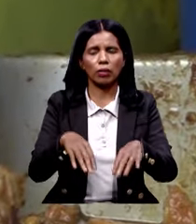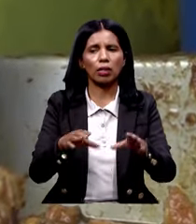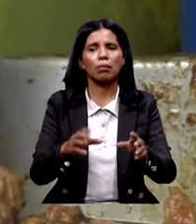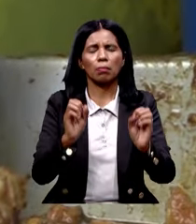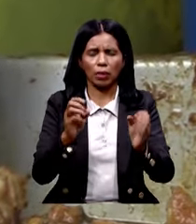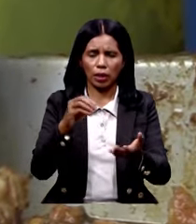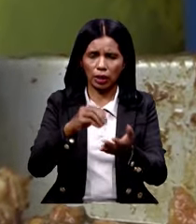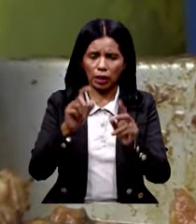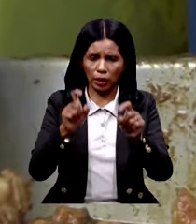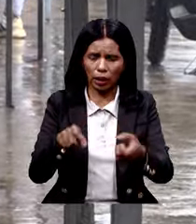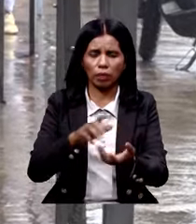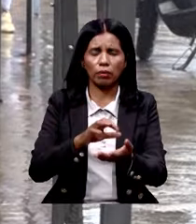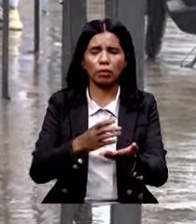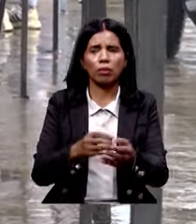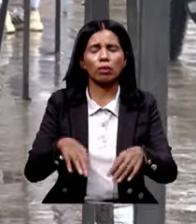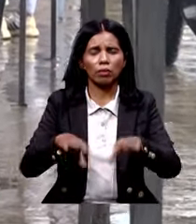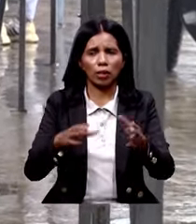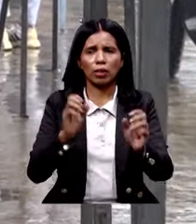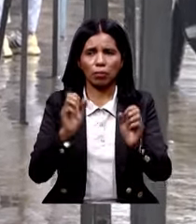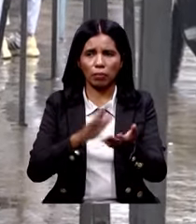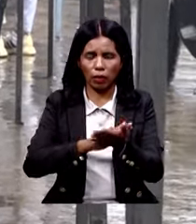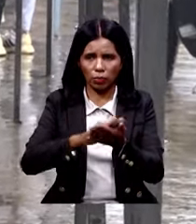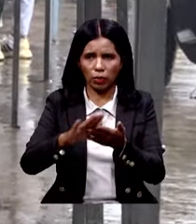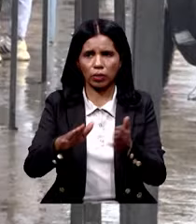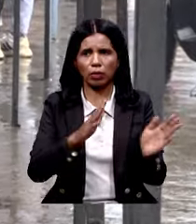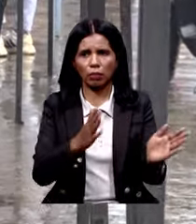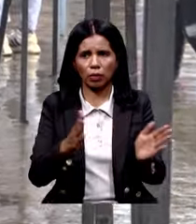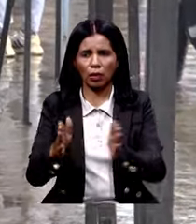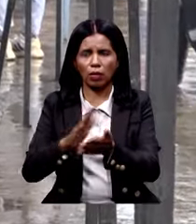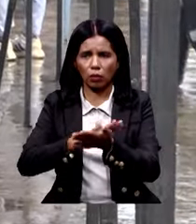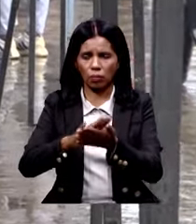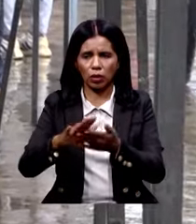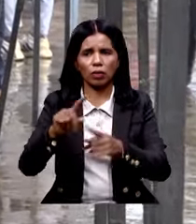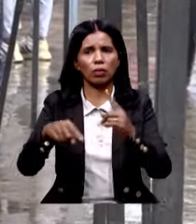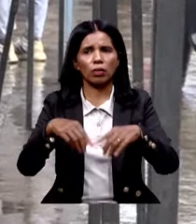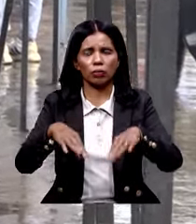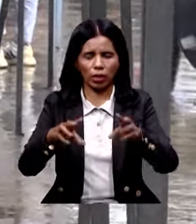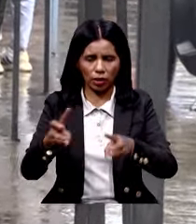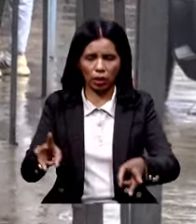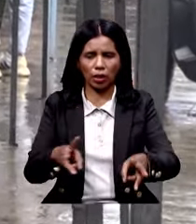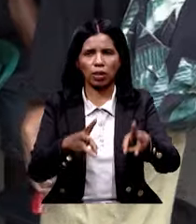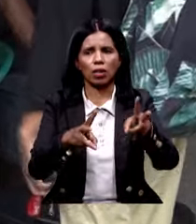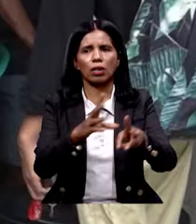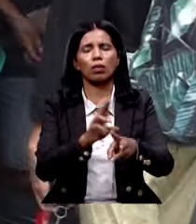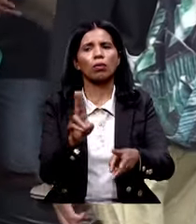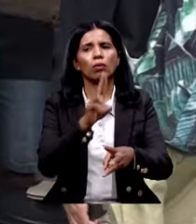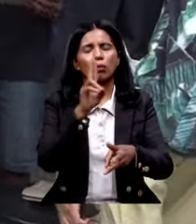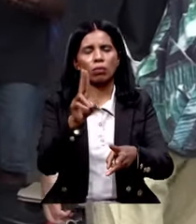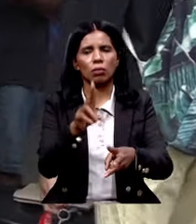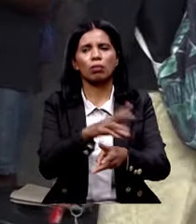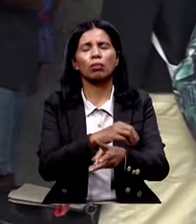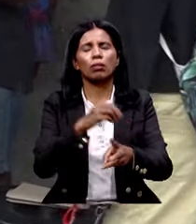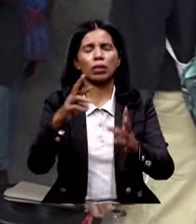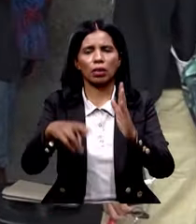ser mesmo que me fane seguro duni prepara homos banheira fan ya dala ninin kare usa instrumento ser